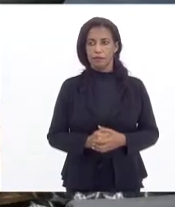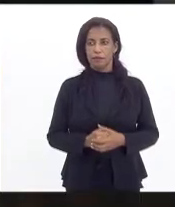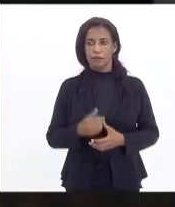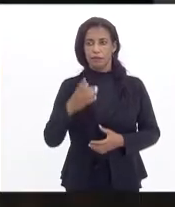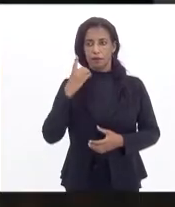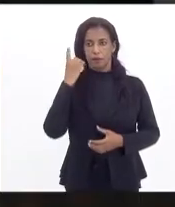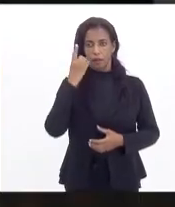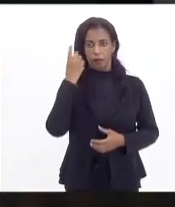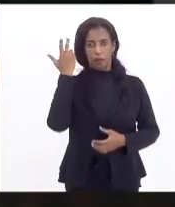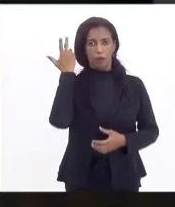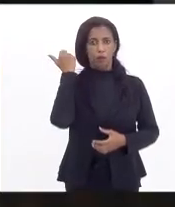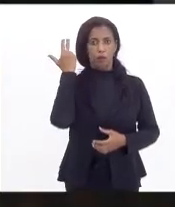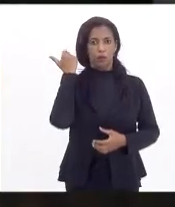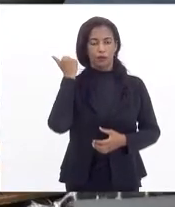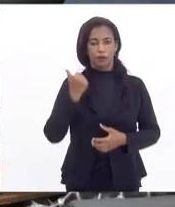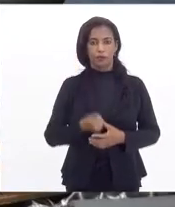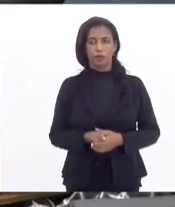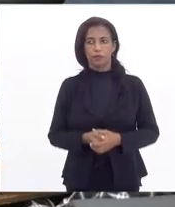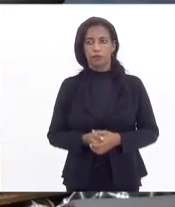Deputado Eliomar Coelho.